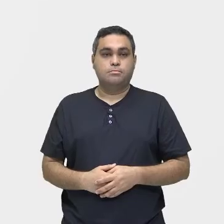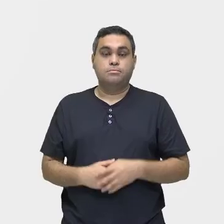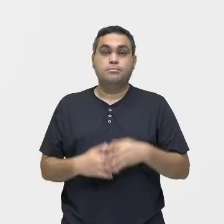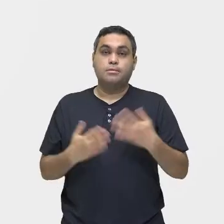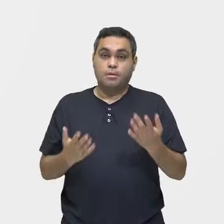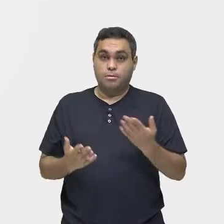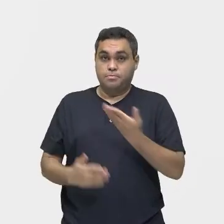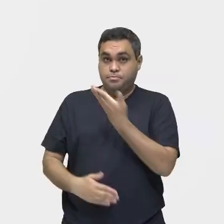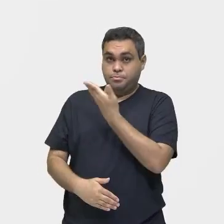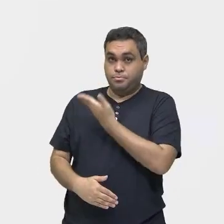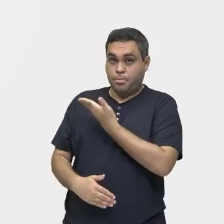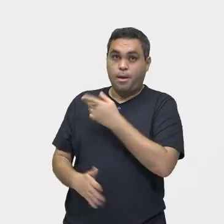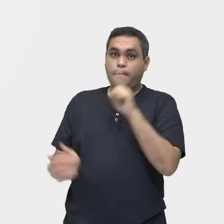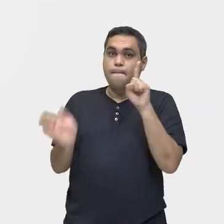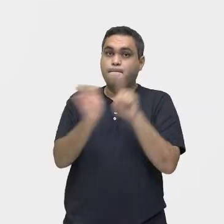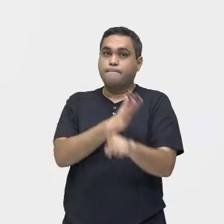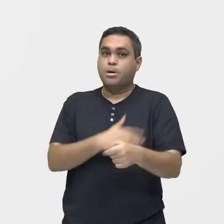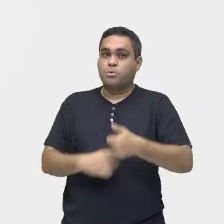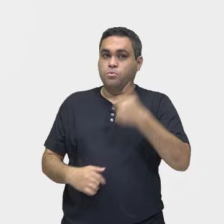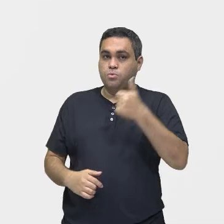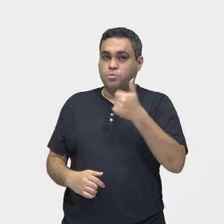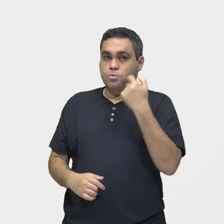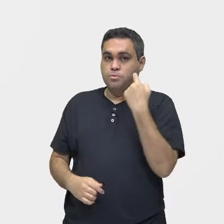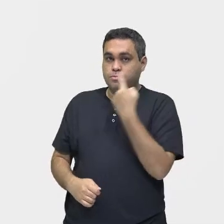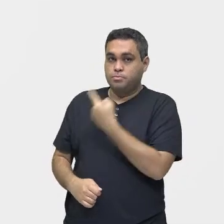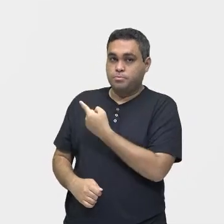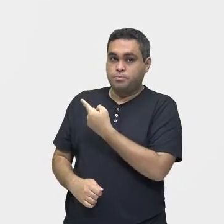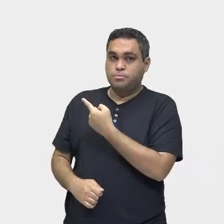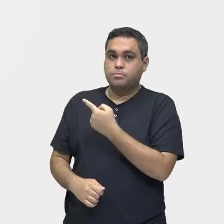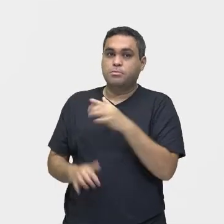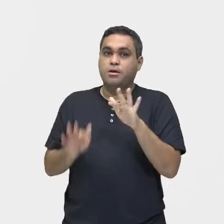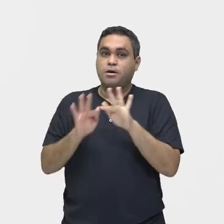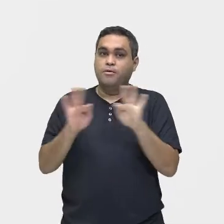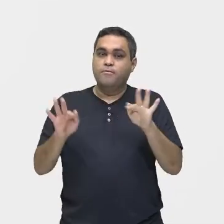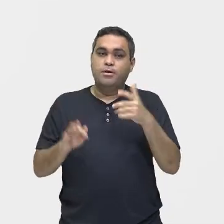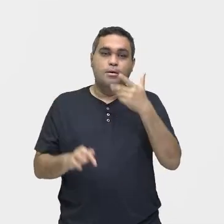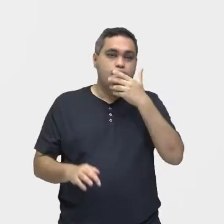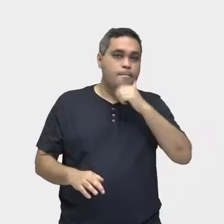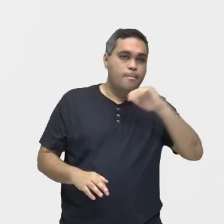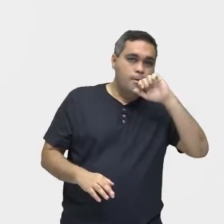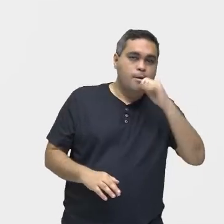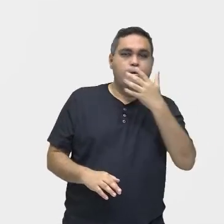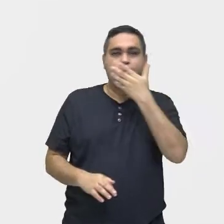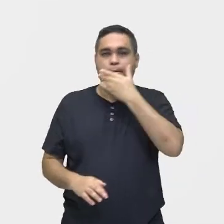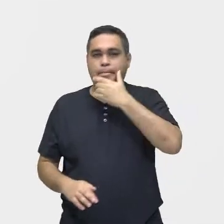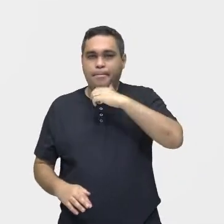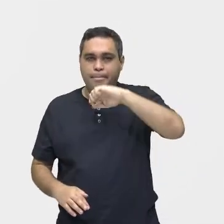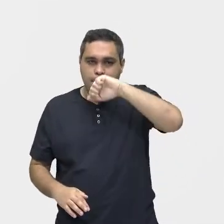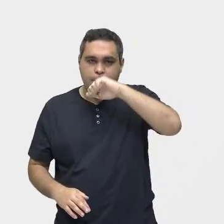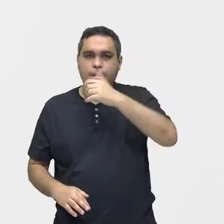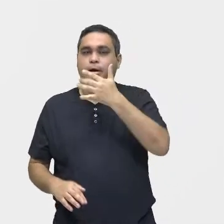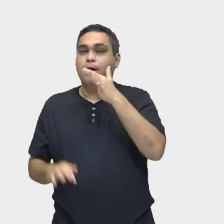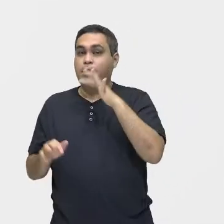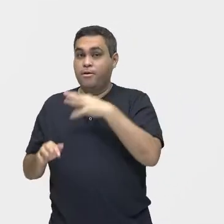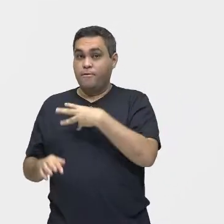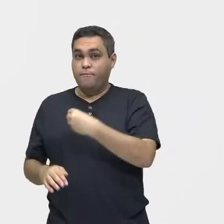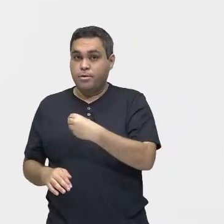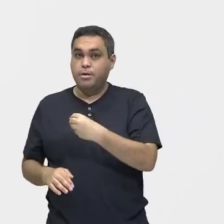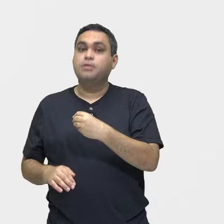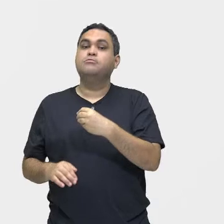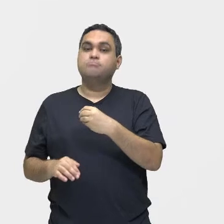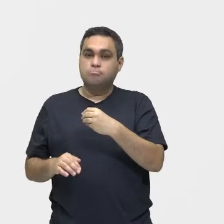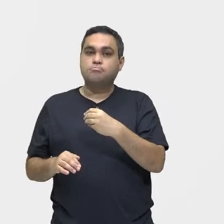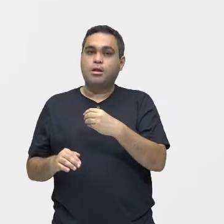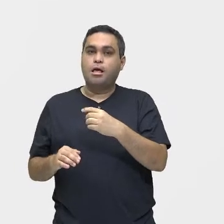Temos aí ó, a questão 1, a frase pai, mãe e filhos são elementos importantes da família. Nesta oração